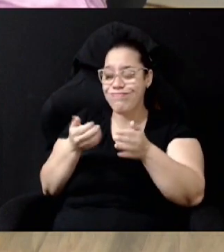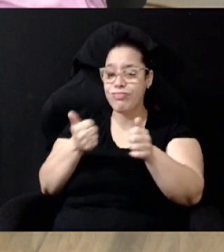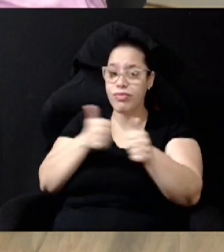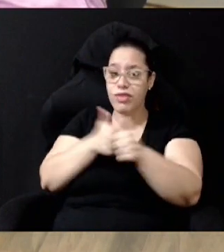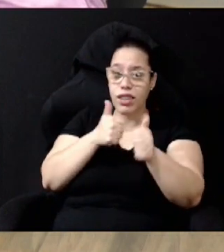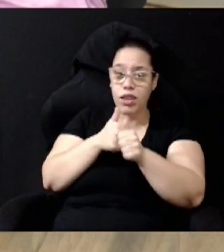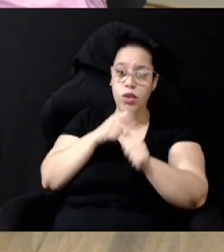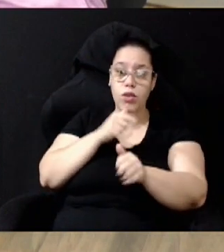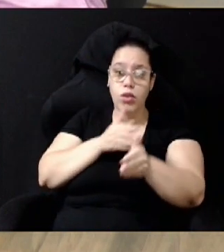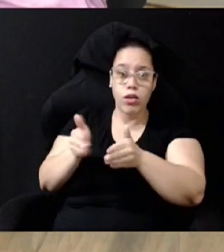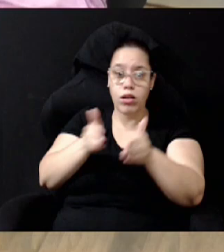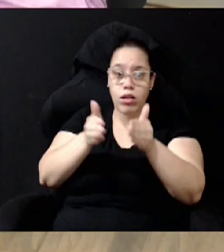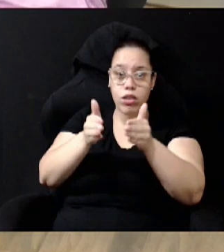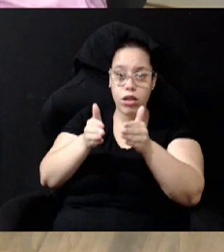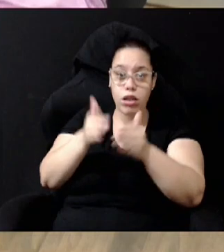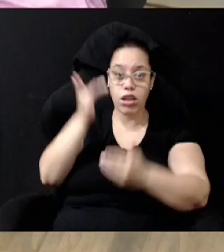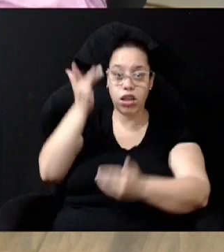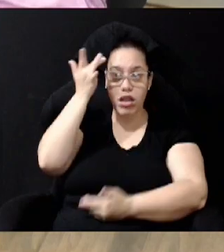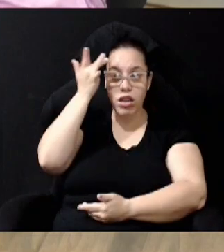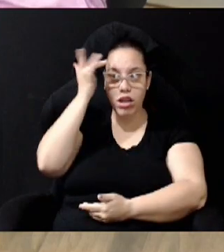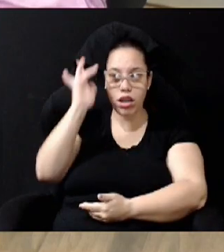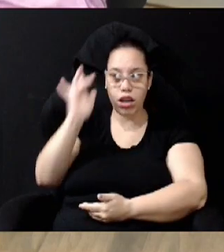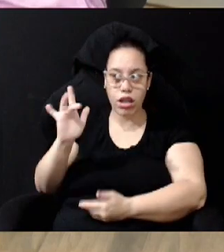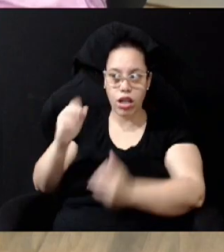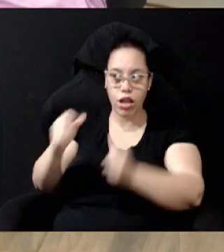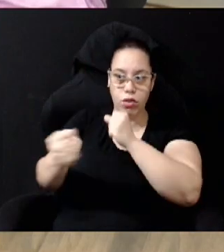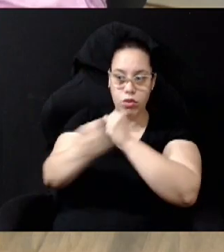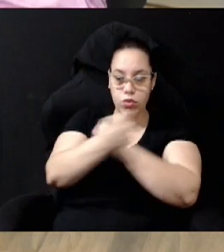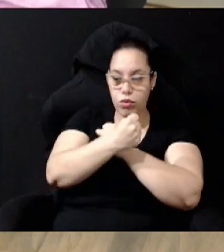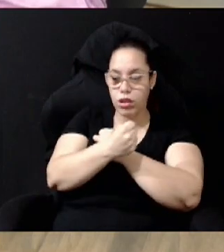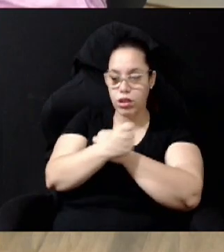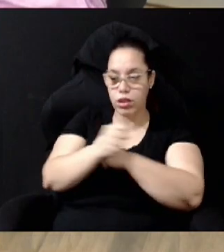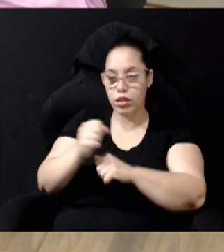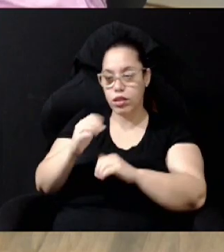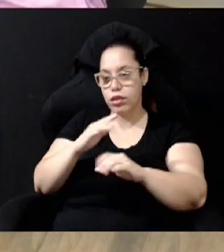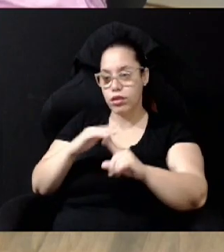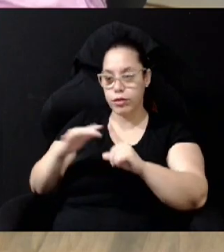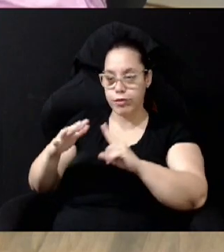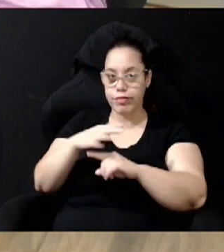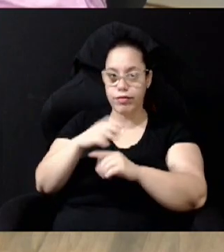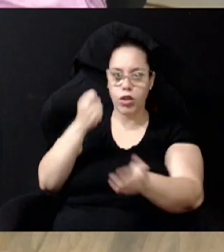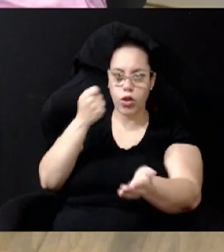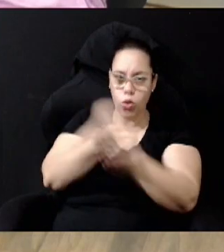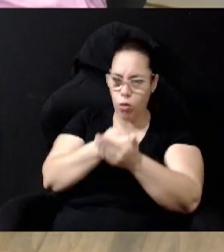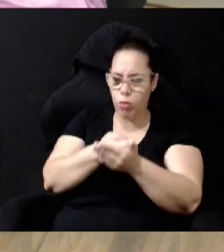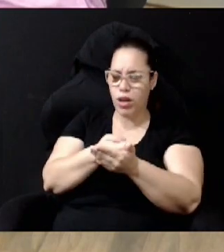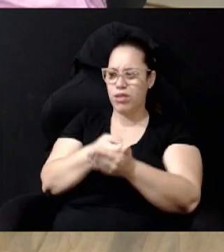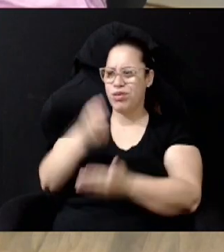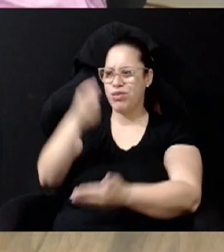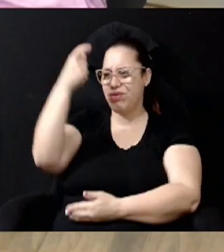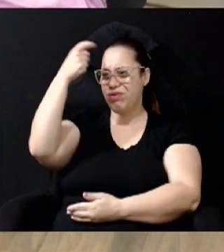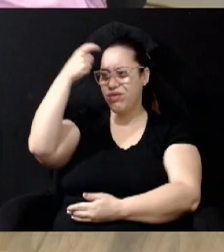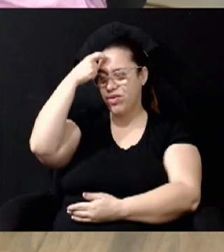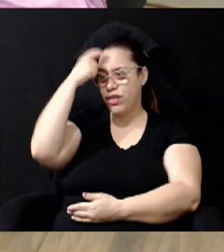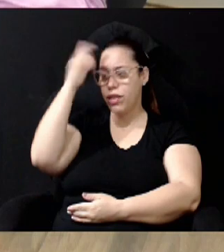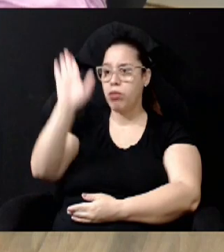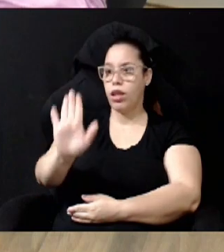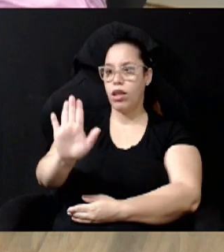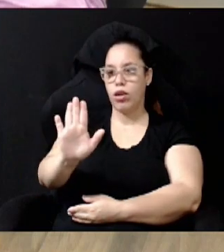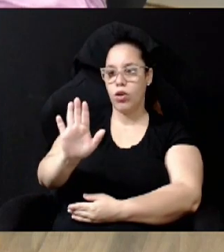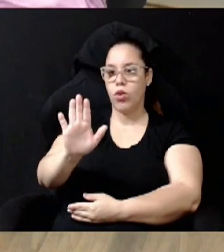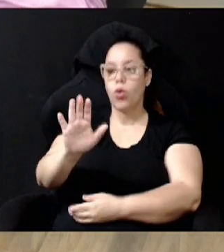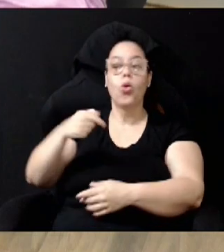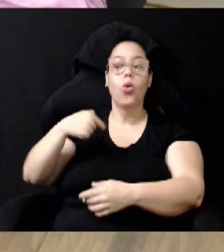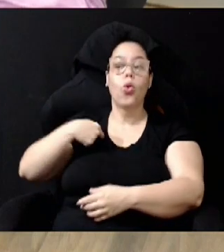às vezes ela nem sabe que é uma área de proteção ambiental. Tem como a gente cobrar essa conscientização dela pensar, peraí, onde eu estou indo?